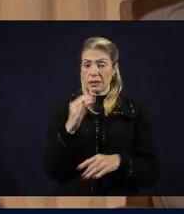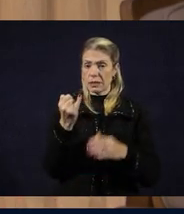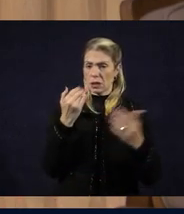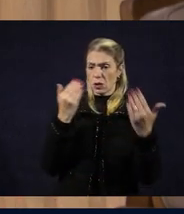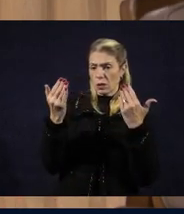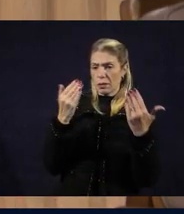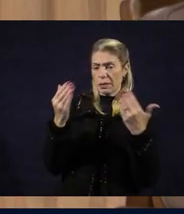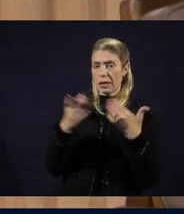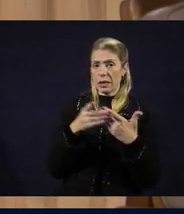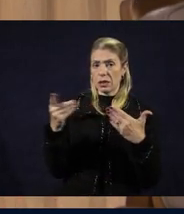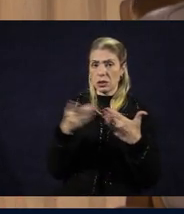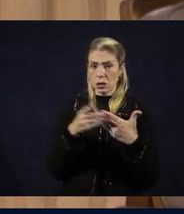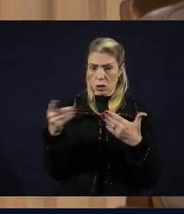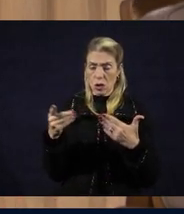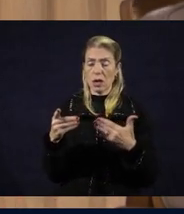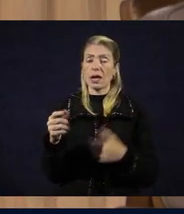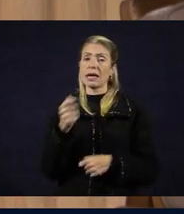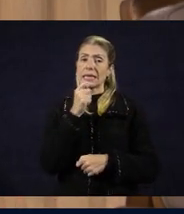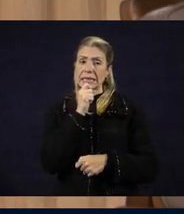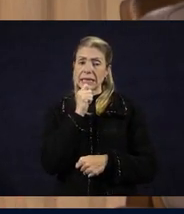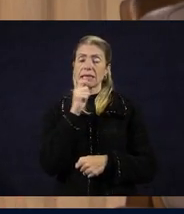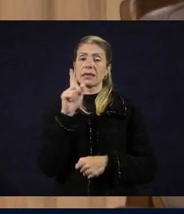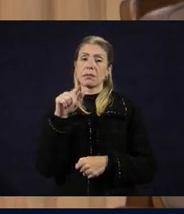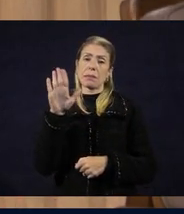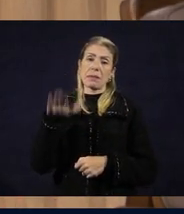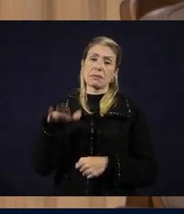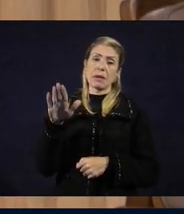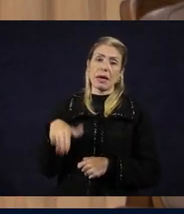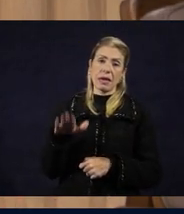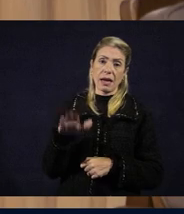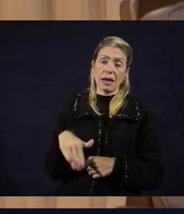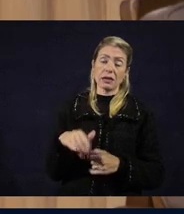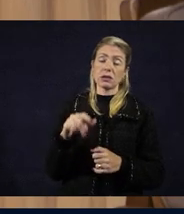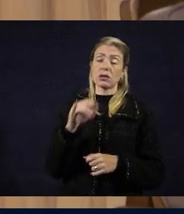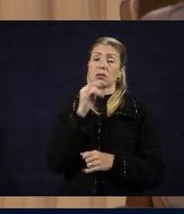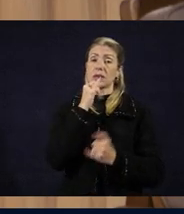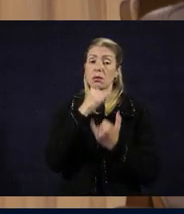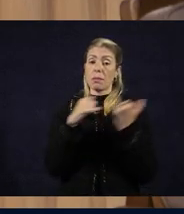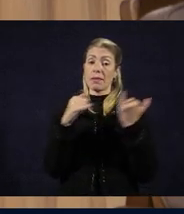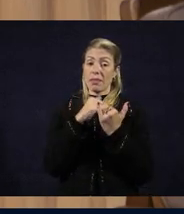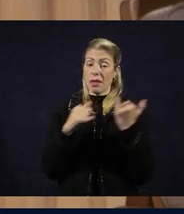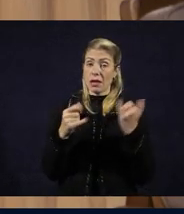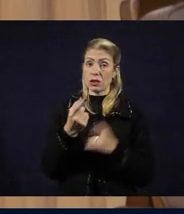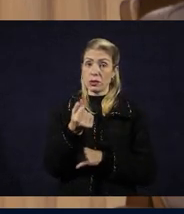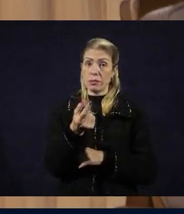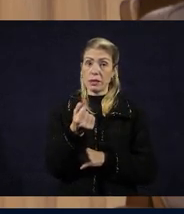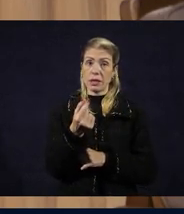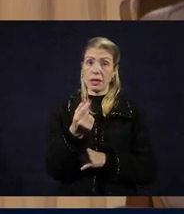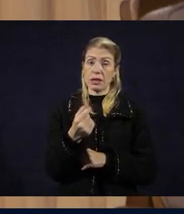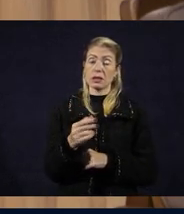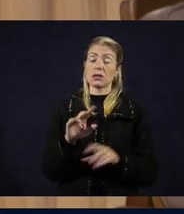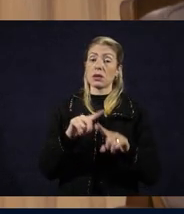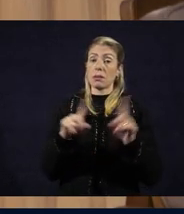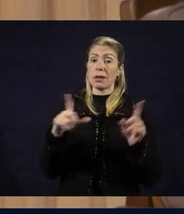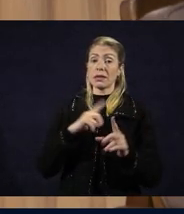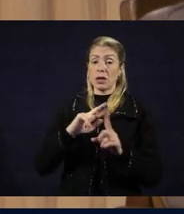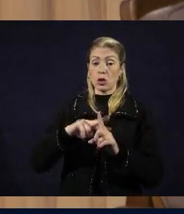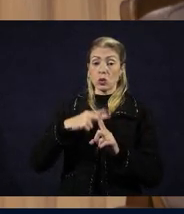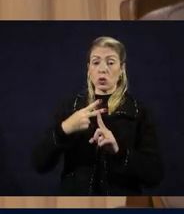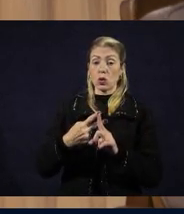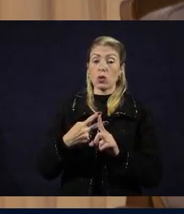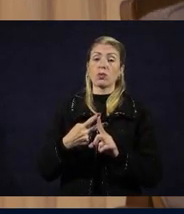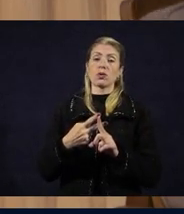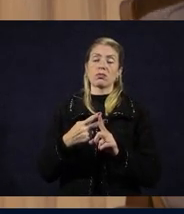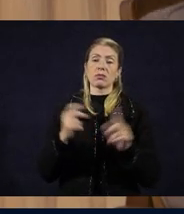dólares ainda estão muito mais baratos pelo menos metade do preço Embora tenha o dobro da capacidade